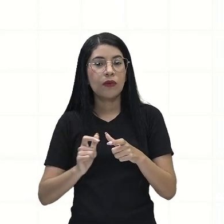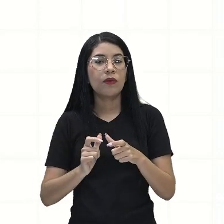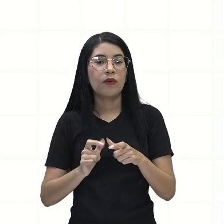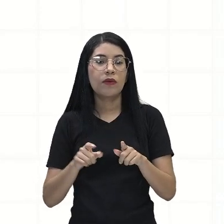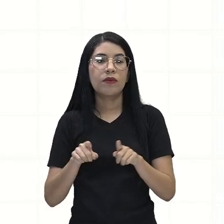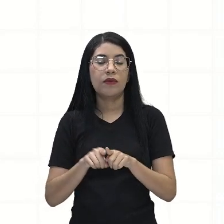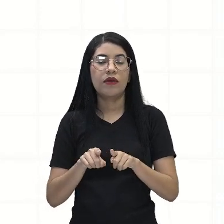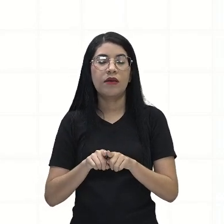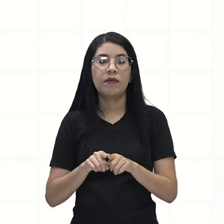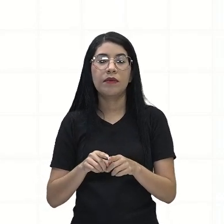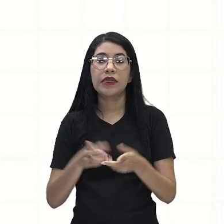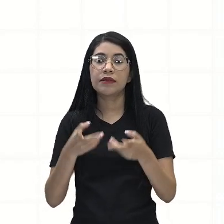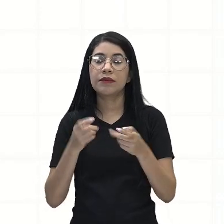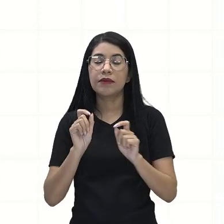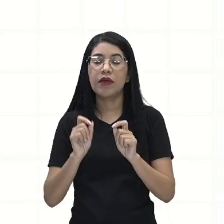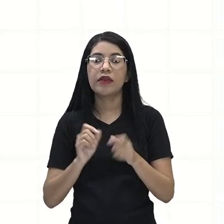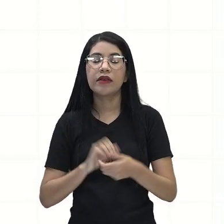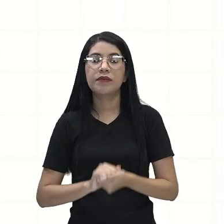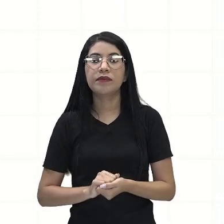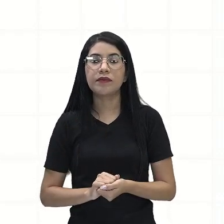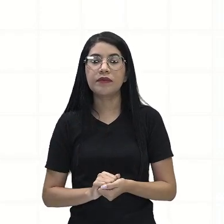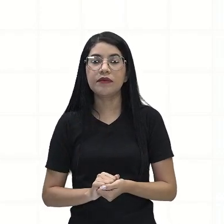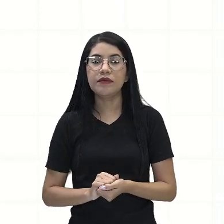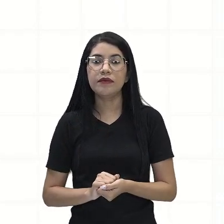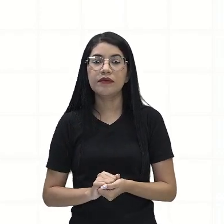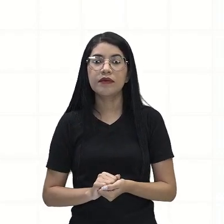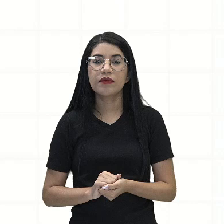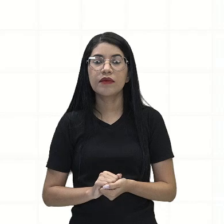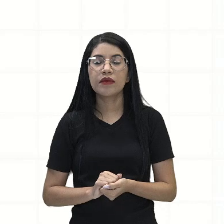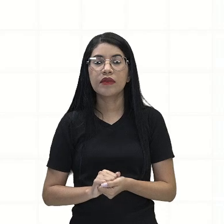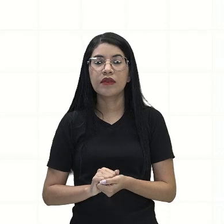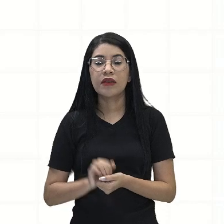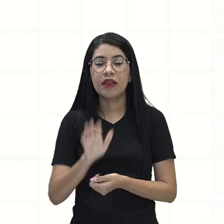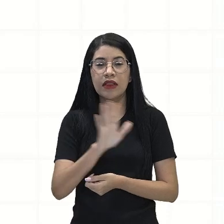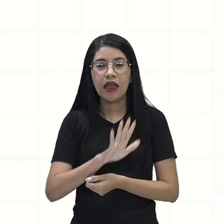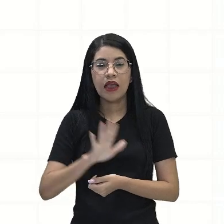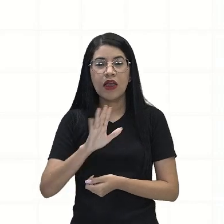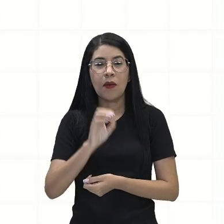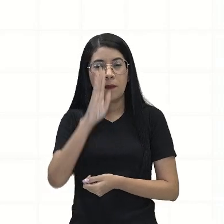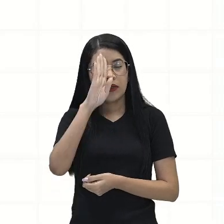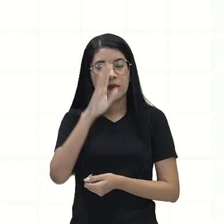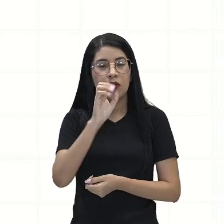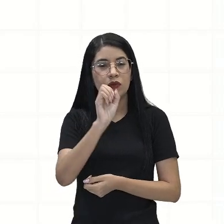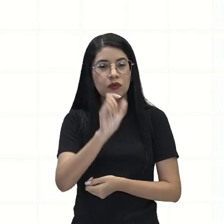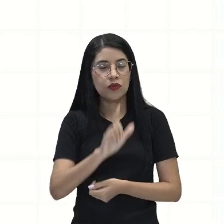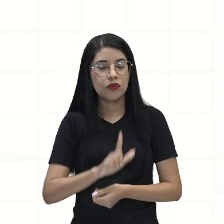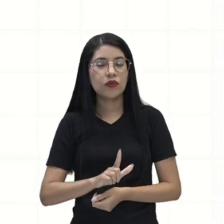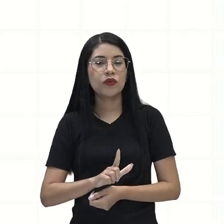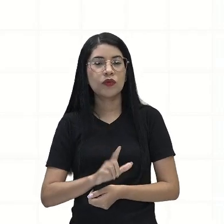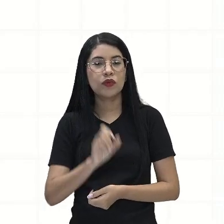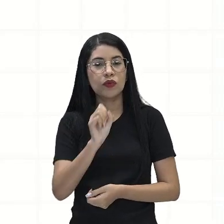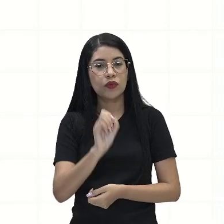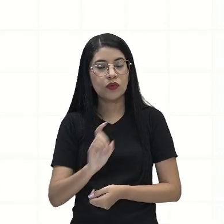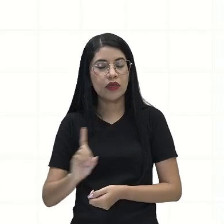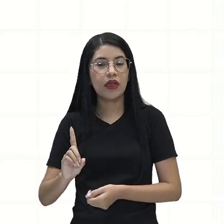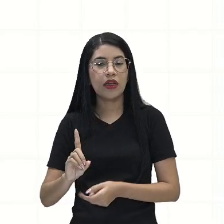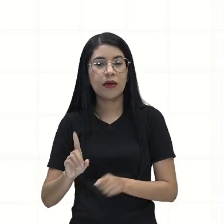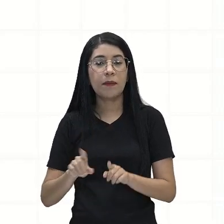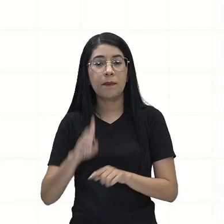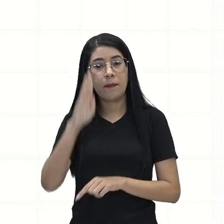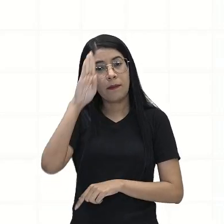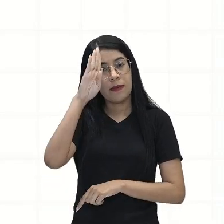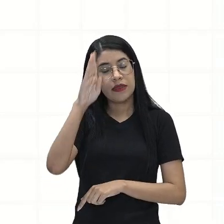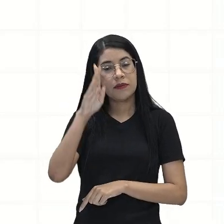observa nas regiões ali mais no sul, sudeste, com o destaque aqui para